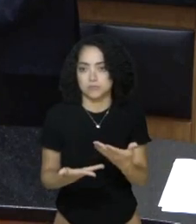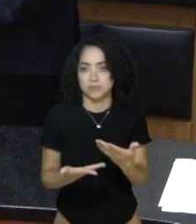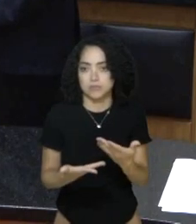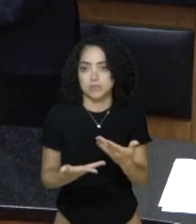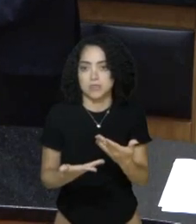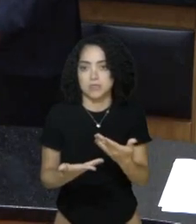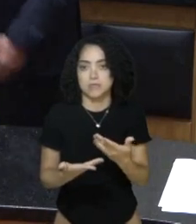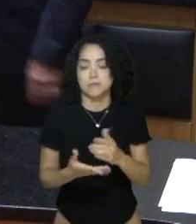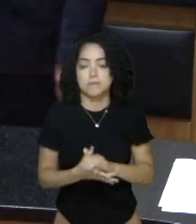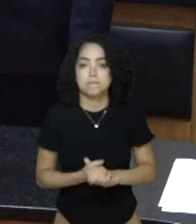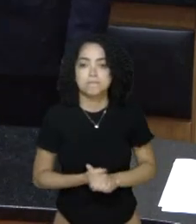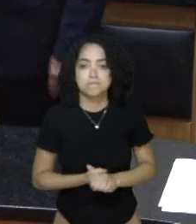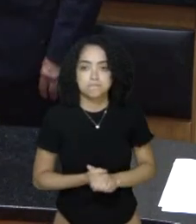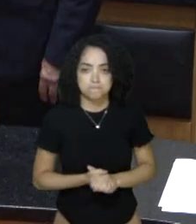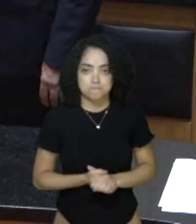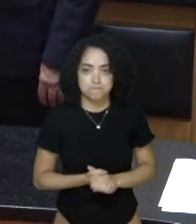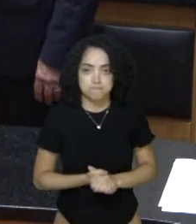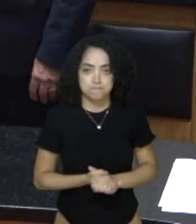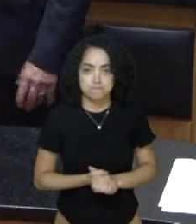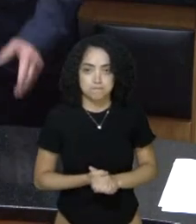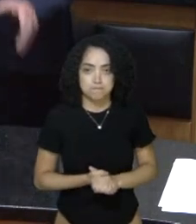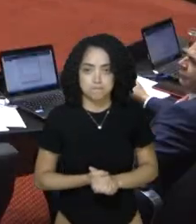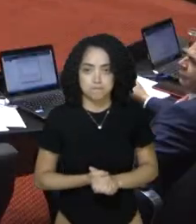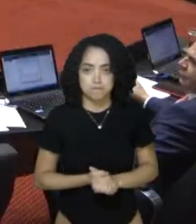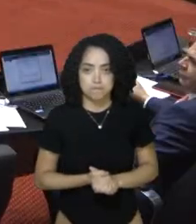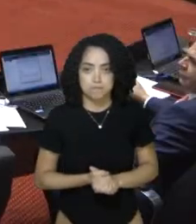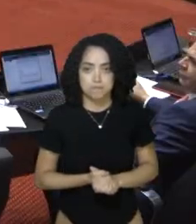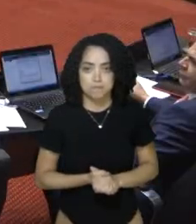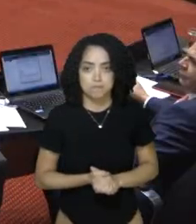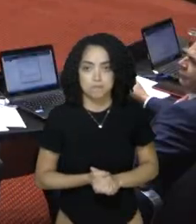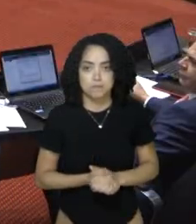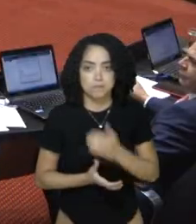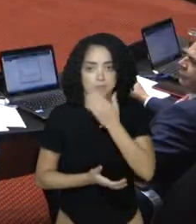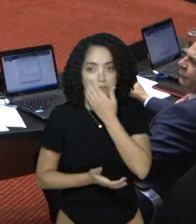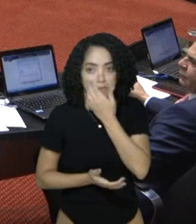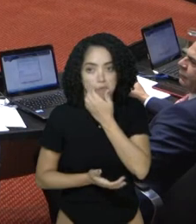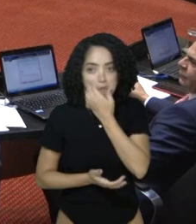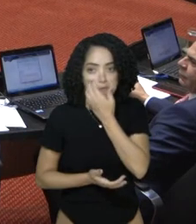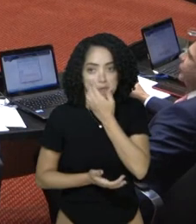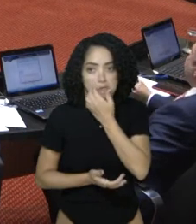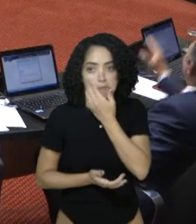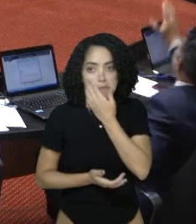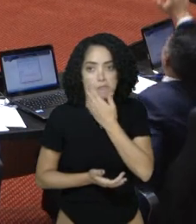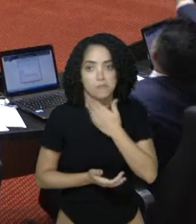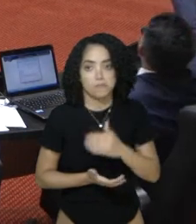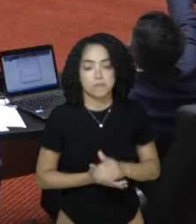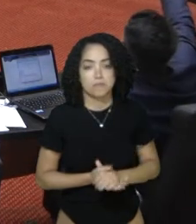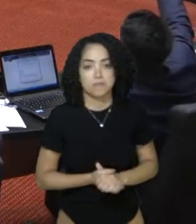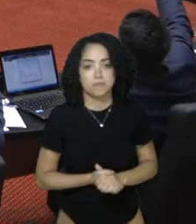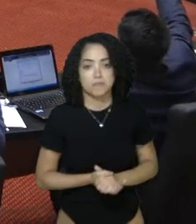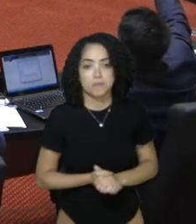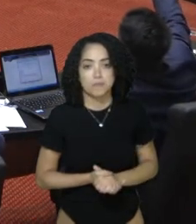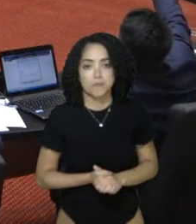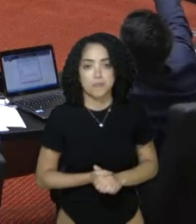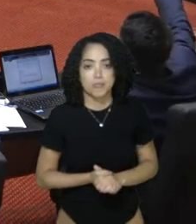tanto sucesso. Obrigado. Obrigado, senhores deputados. Mais 30 segundos, deputado.